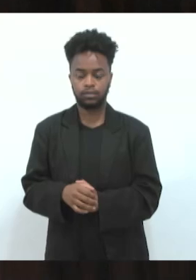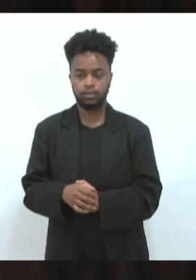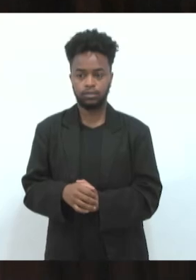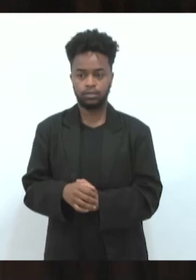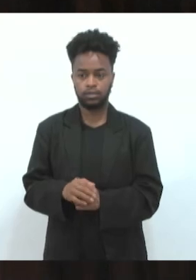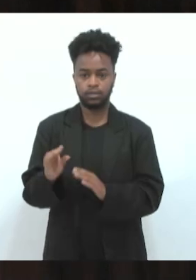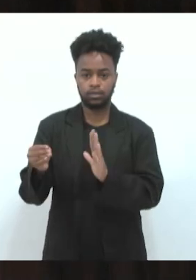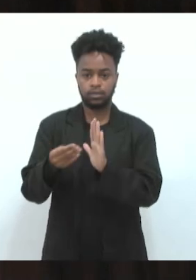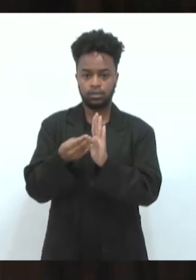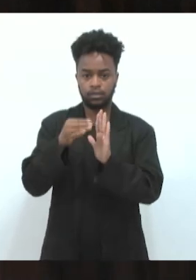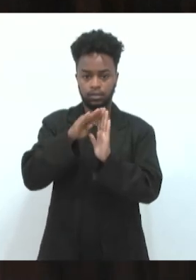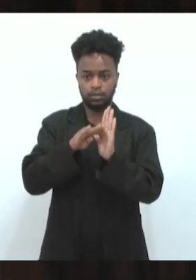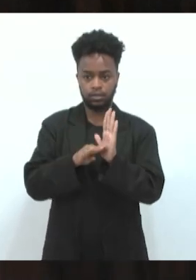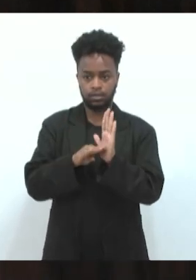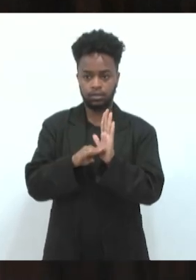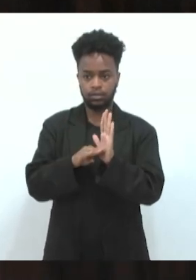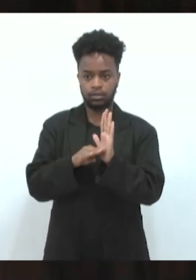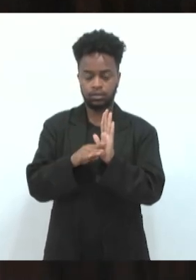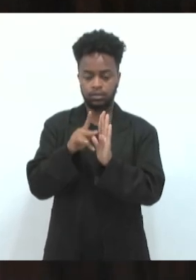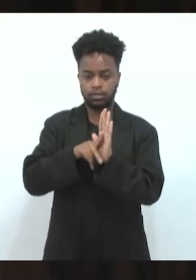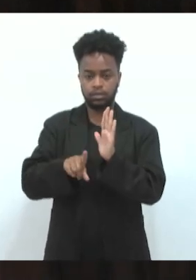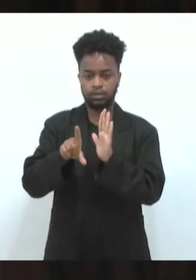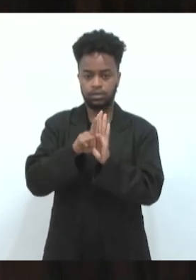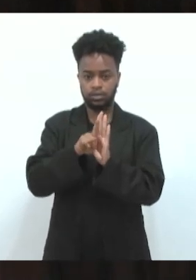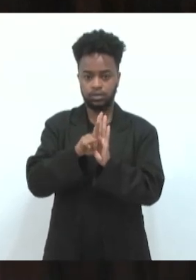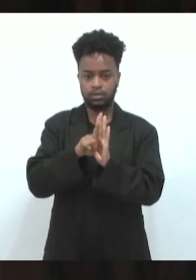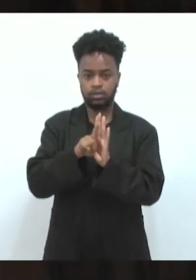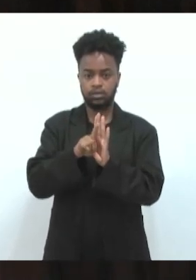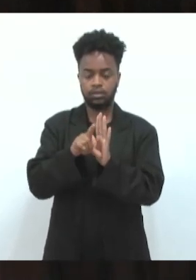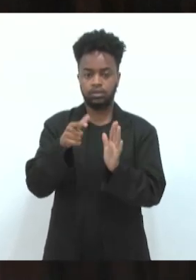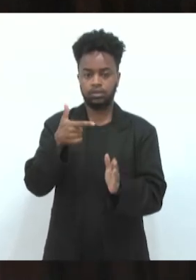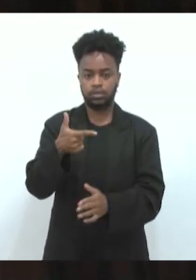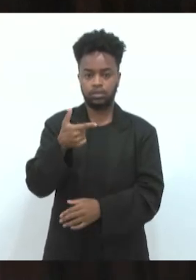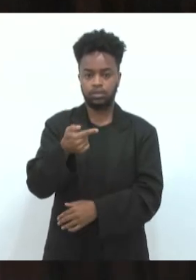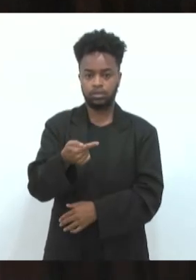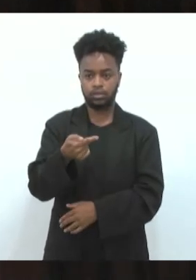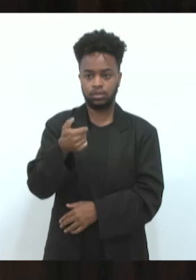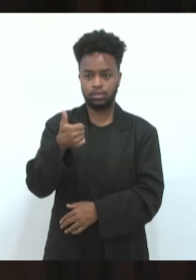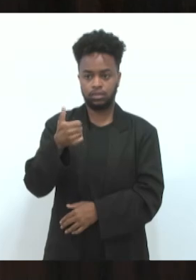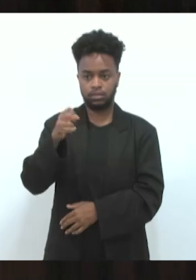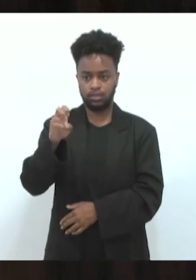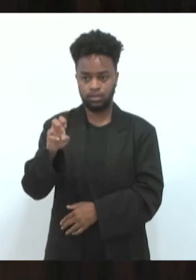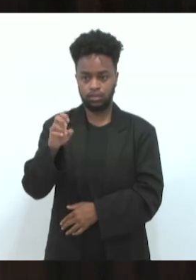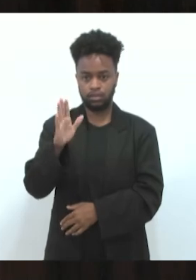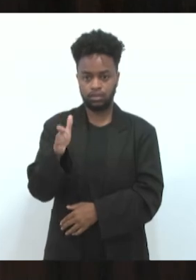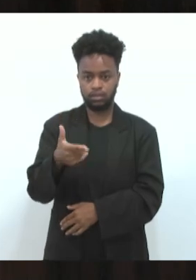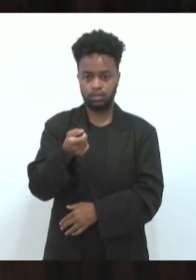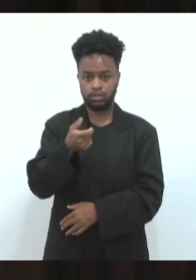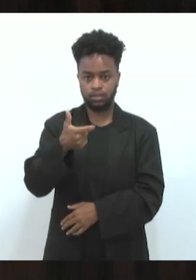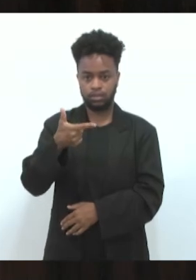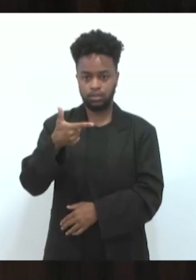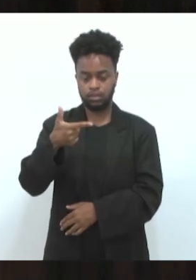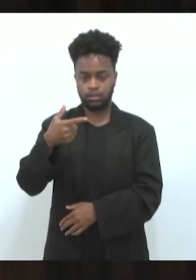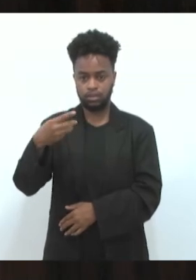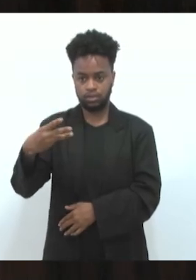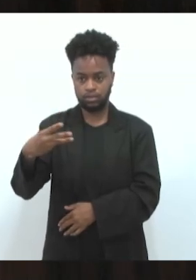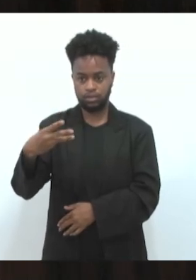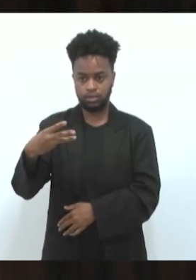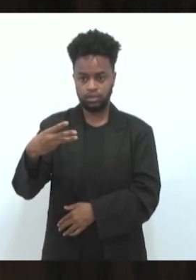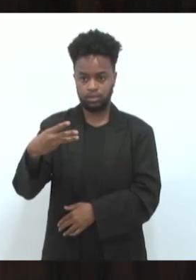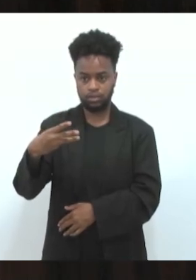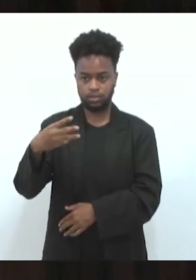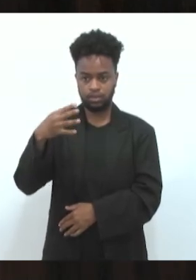a inclusão na ordem do dia o projeto de lei número 2.715, de 2023, deputada